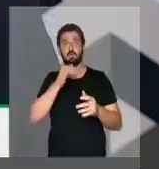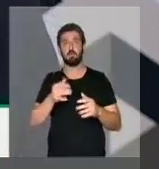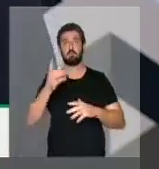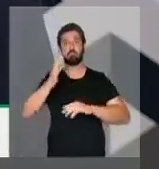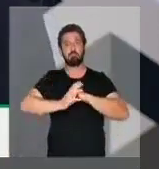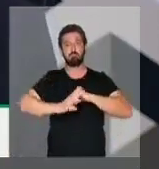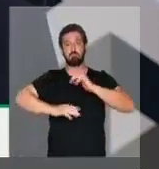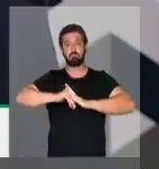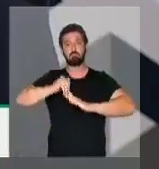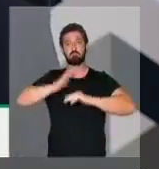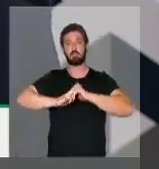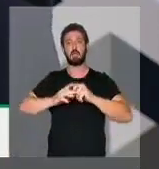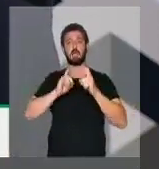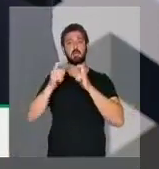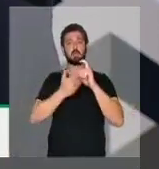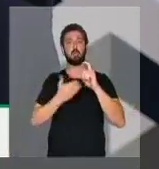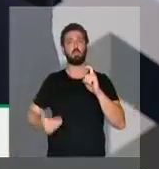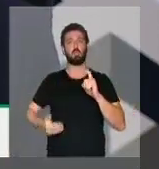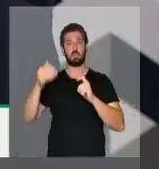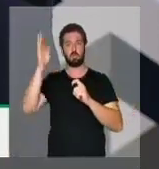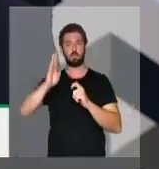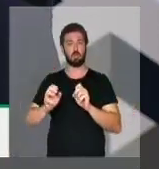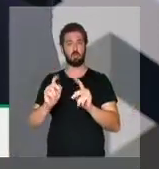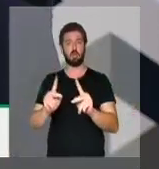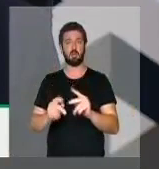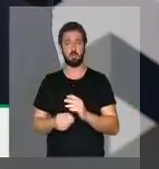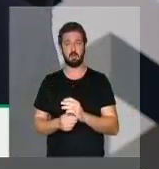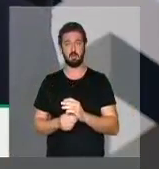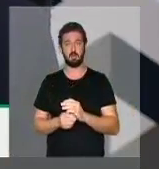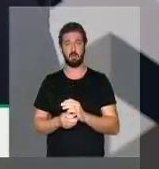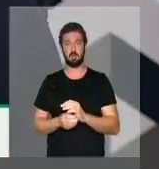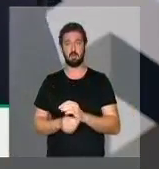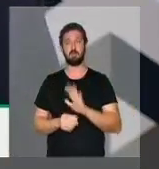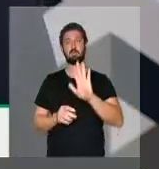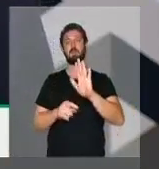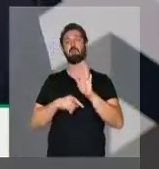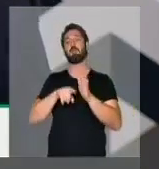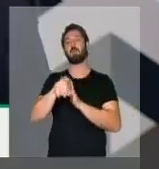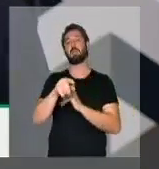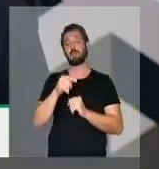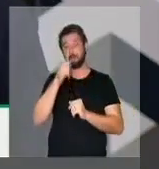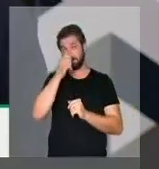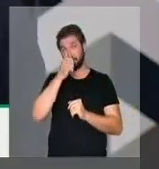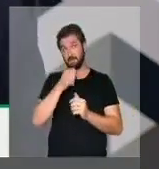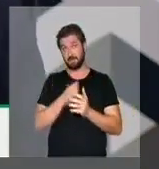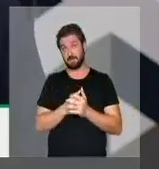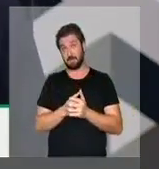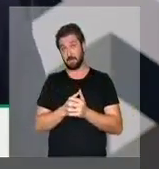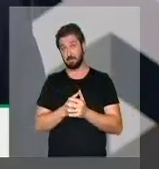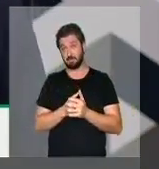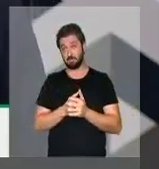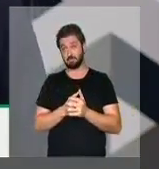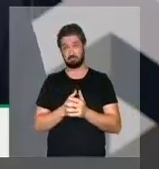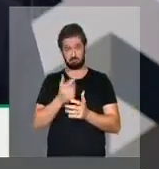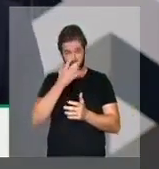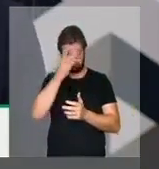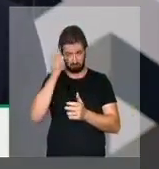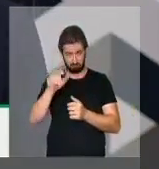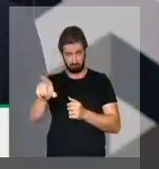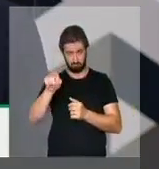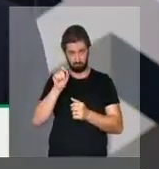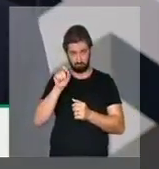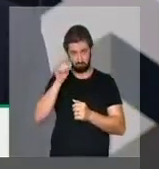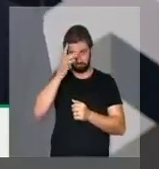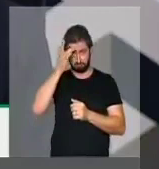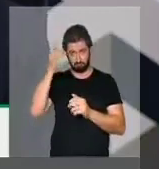assim, profissionalizar a administração pública brasileira. Agora eu pergunto o seguinte: se alguém pode